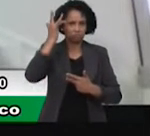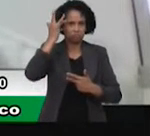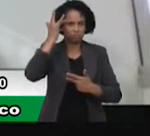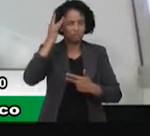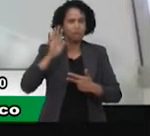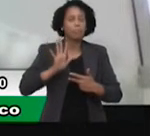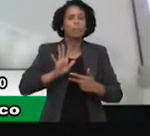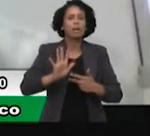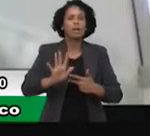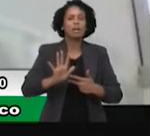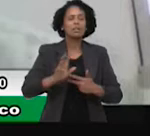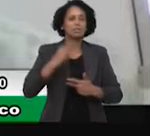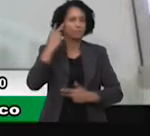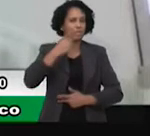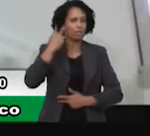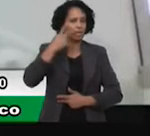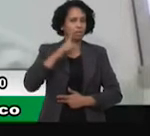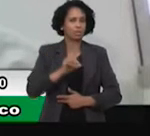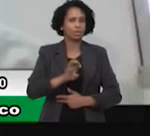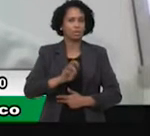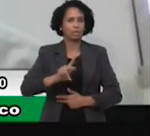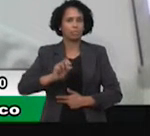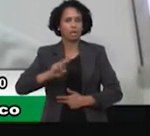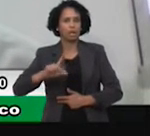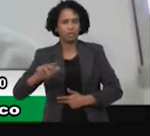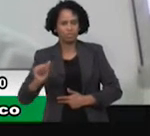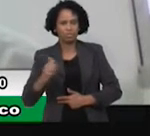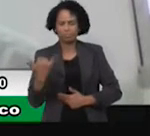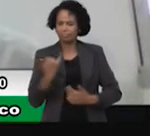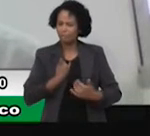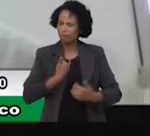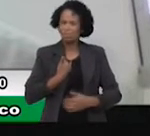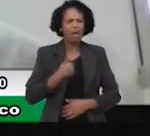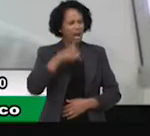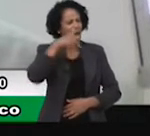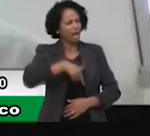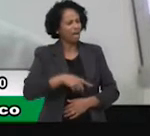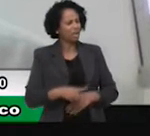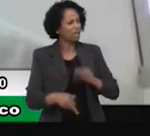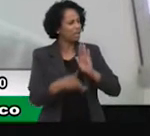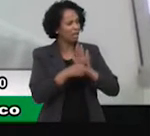disse: isso aqui é uma faculdade. Eu cheguei aqui